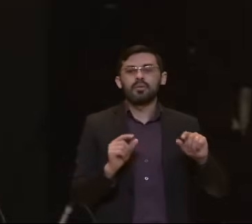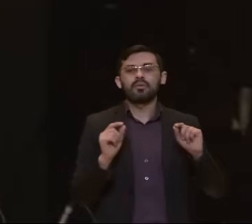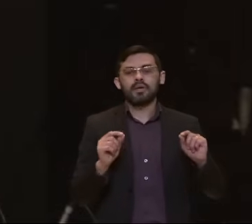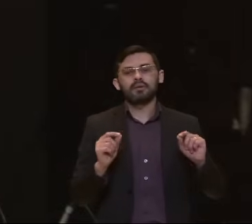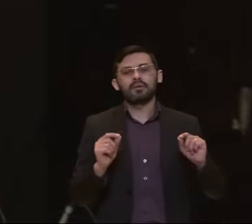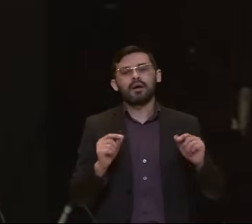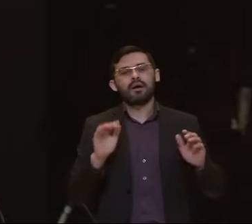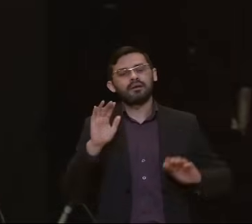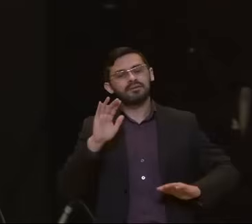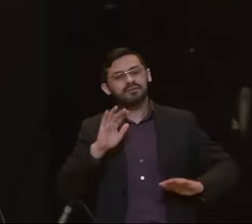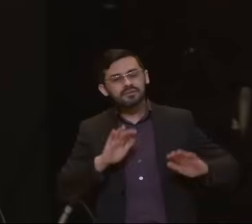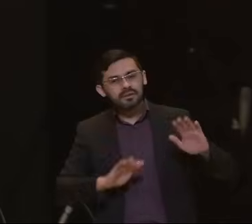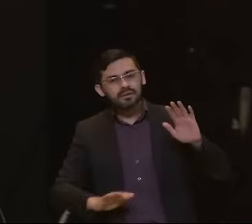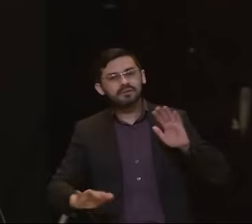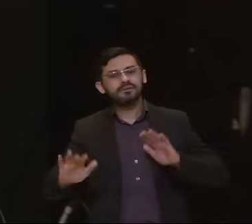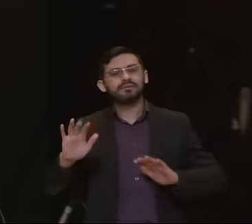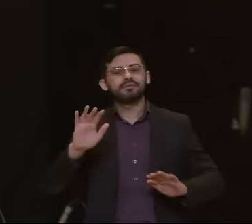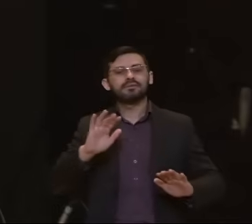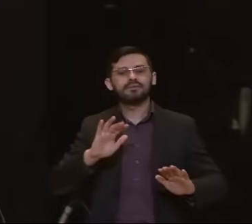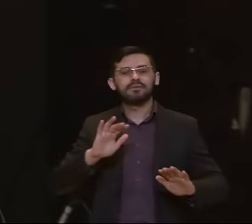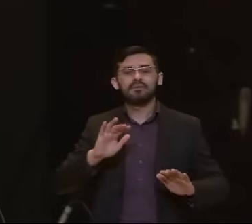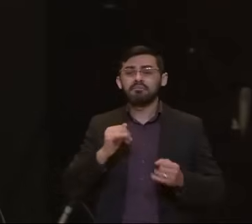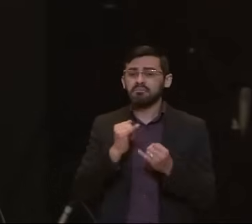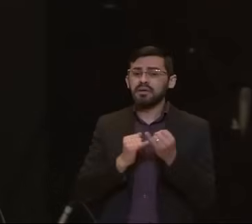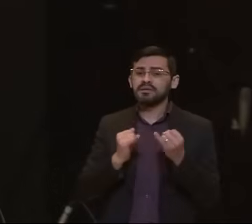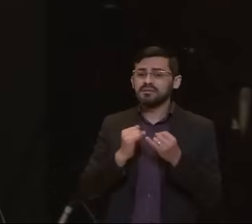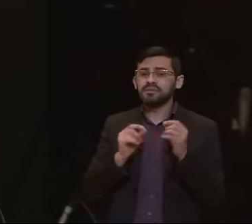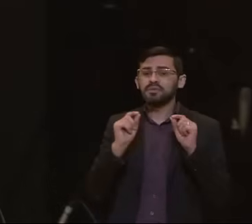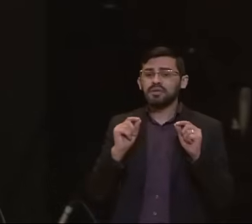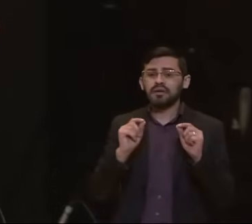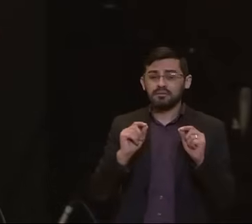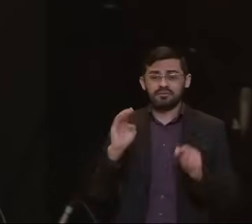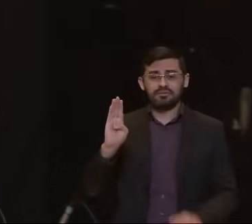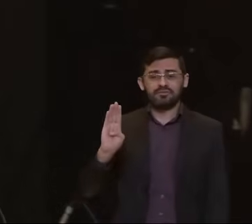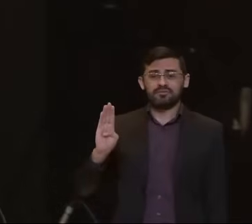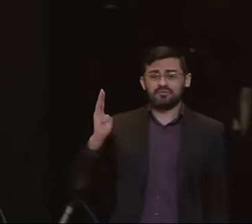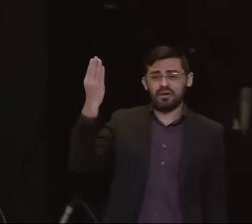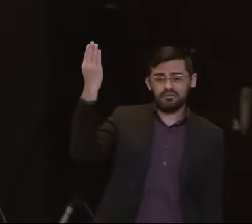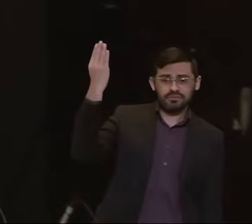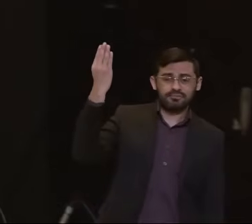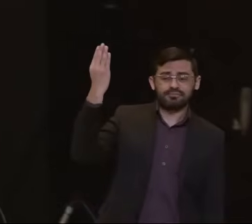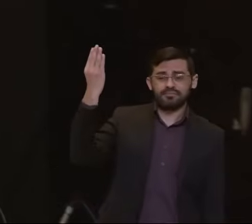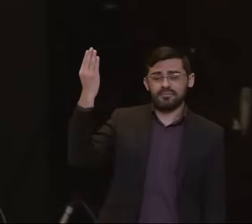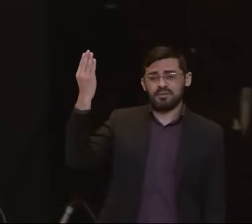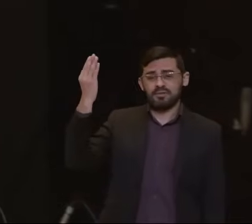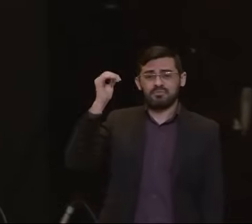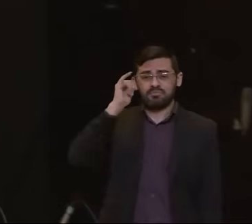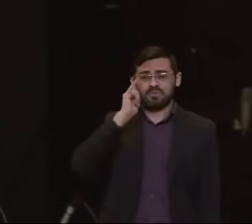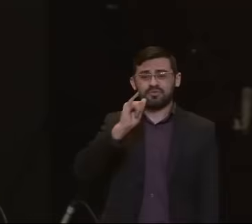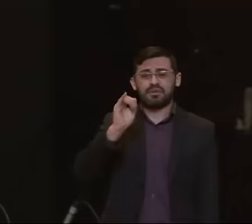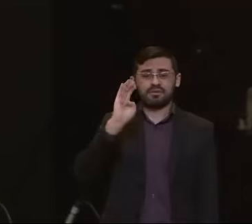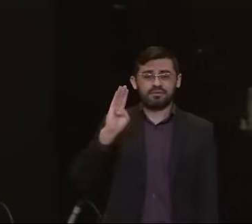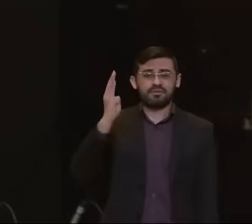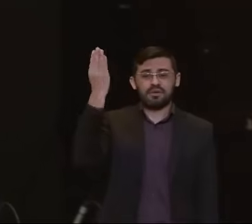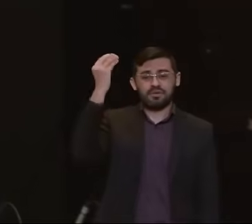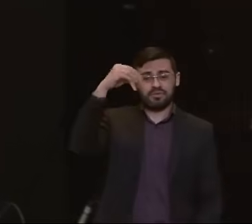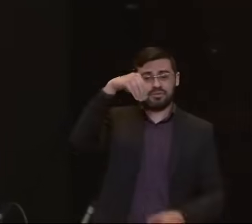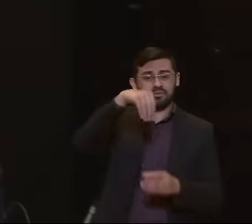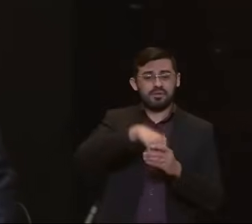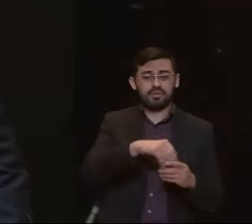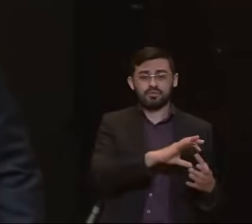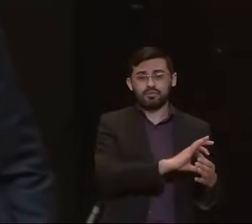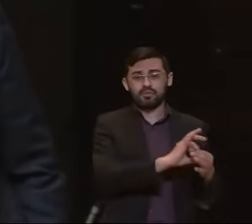começamos a ser lobos travestidos de ovelhas. Porque o